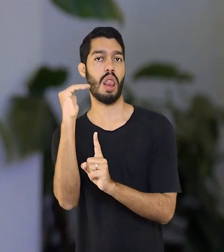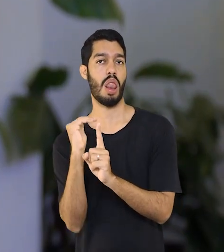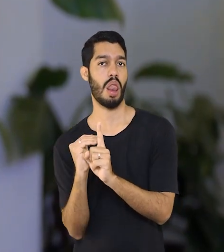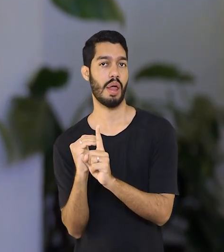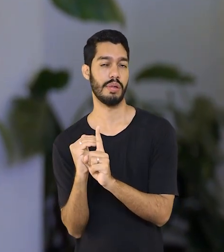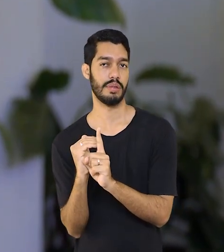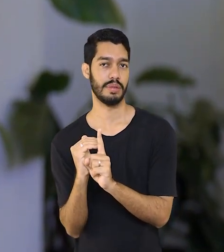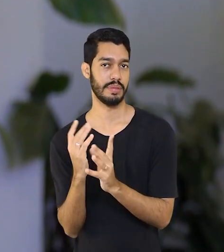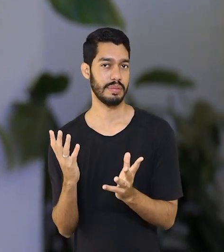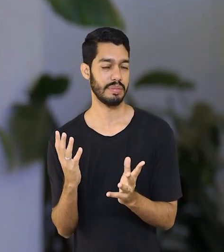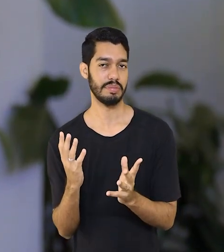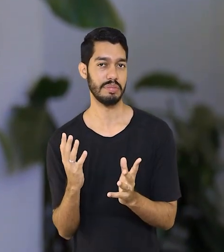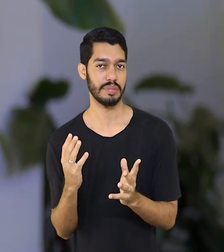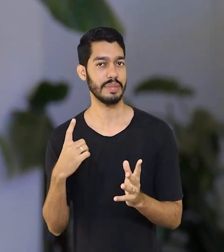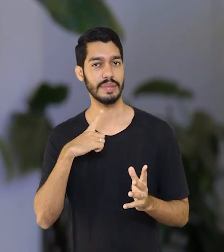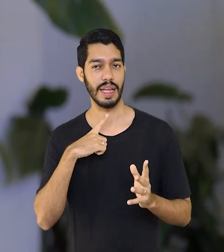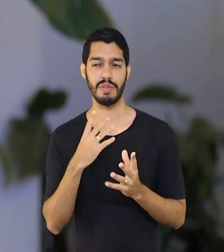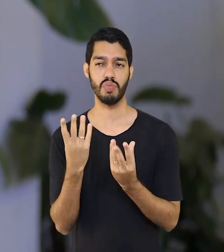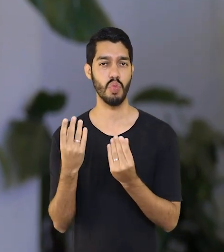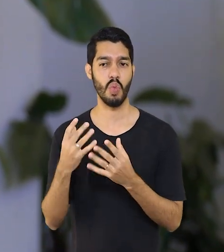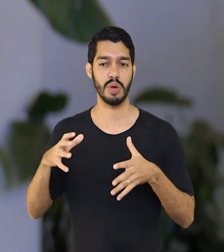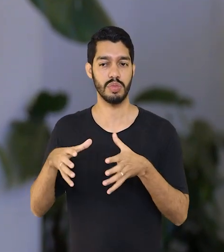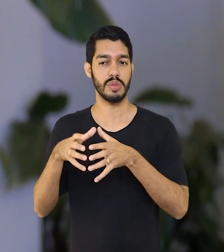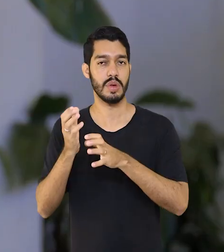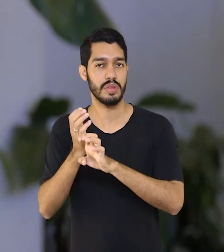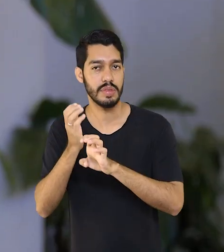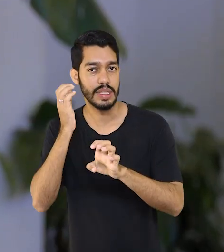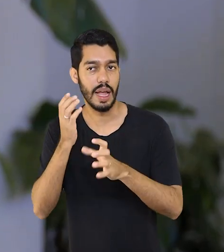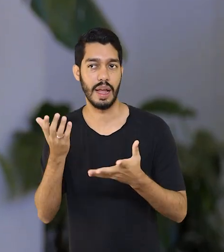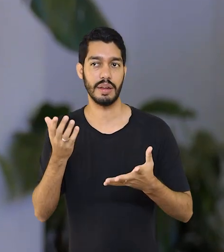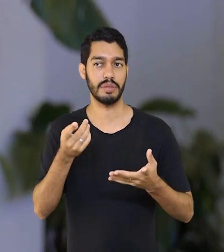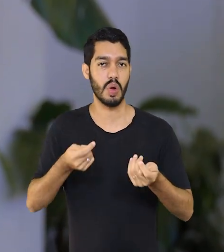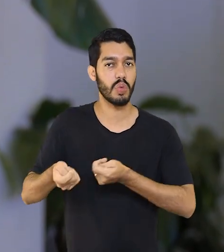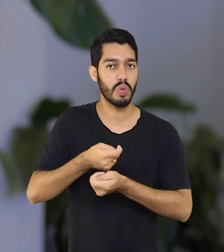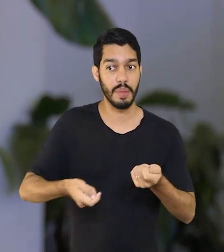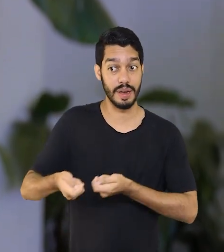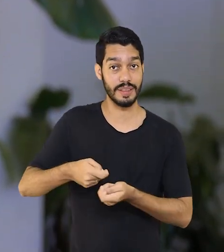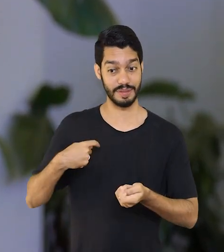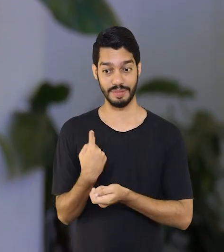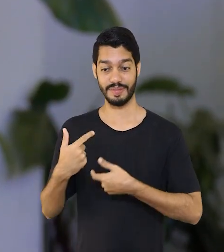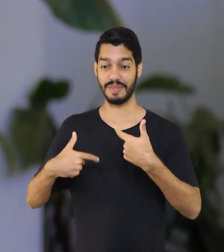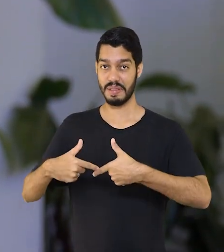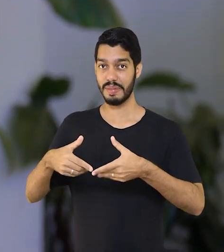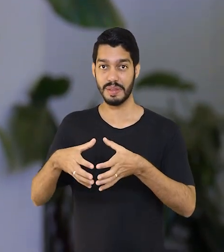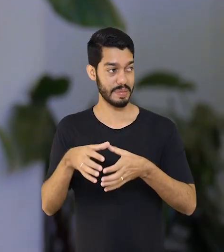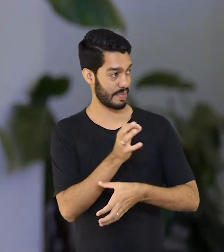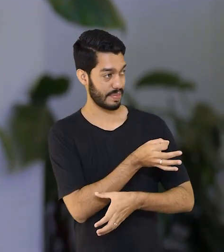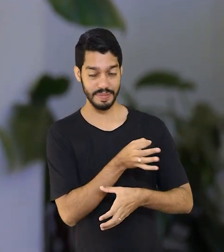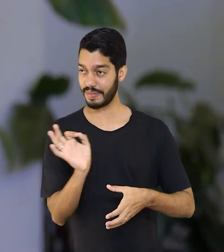muito engenheiro, muito economista, eu sou economista, a Suzana é engenheira, nós somos